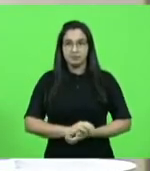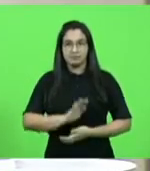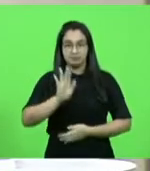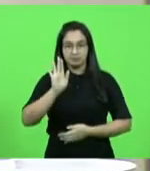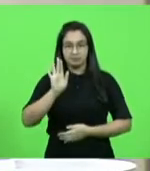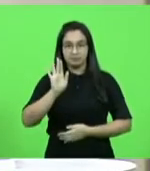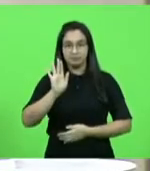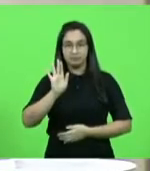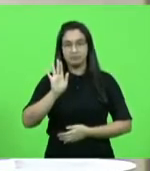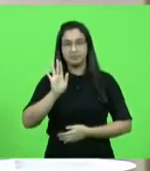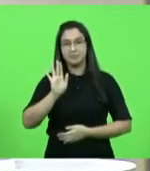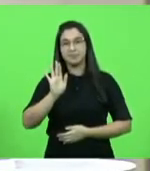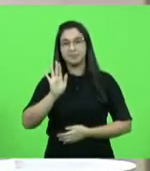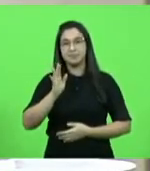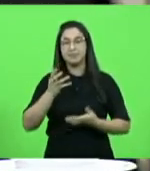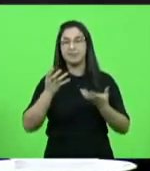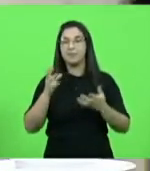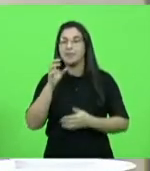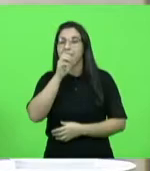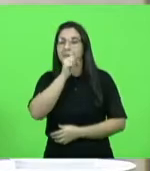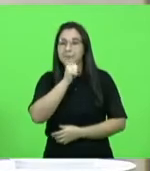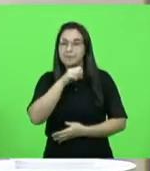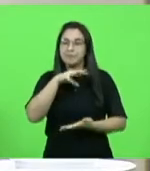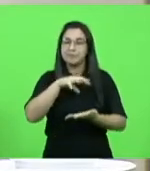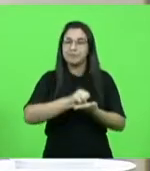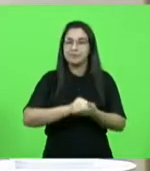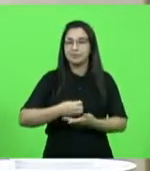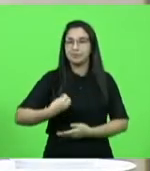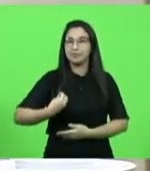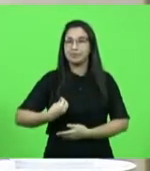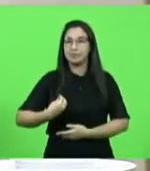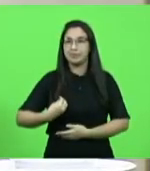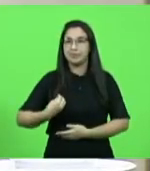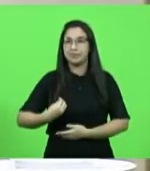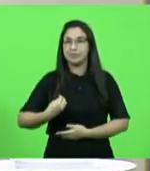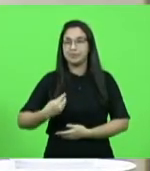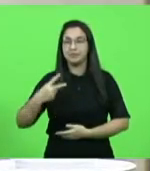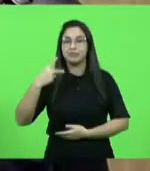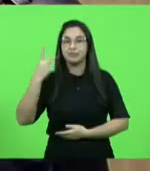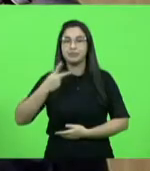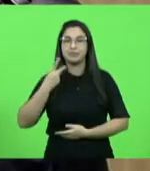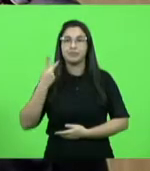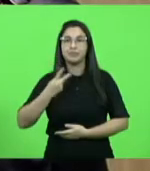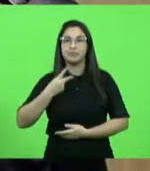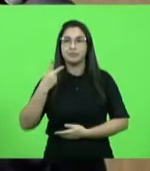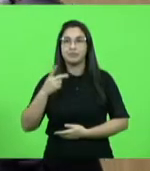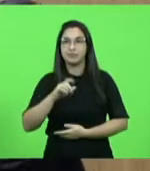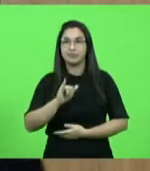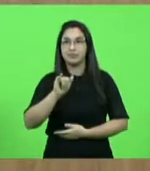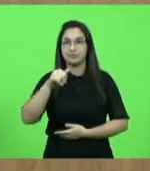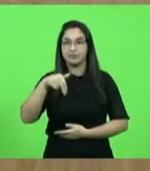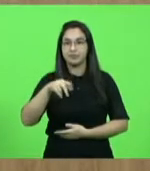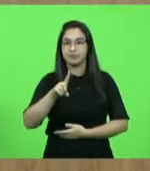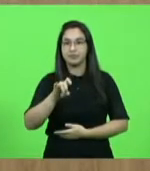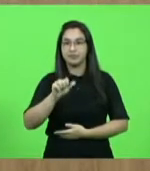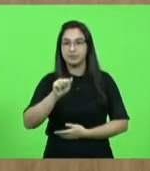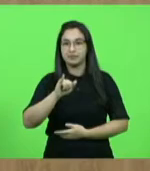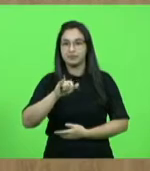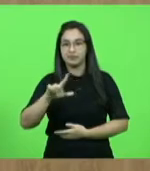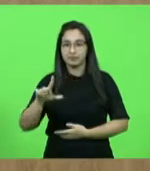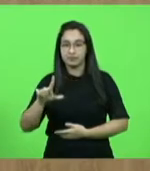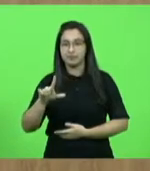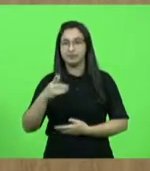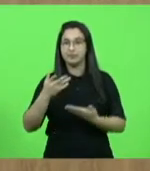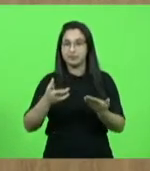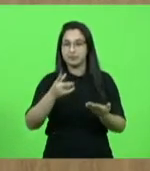presidente. Pois não. Gostaria, deputado, rapidamente de registrar a presença também da vereadora de Indaial, Fernanda dos Santos Catone,